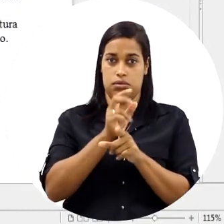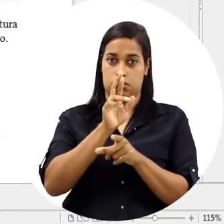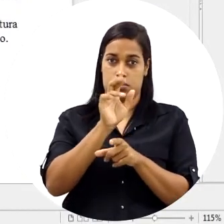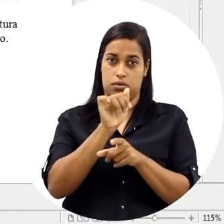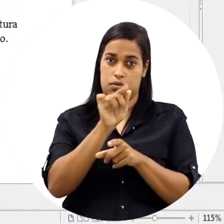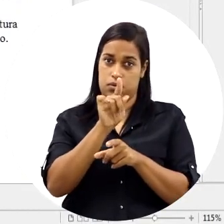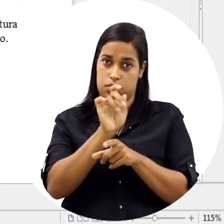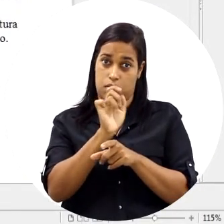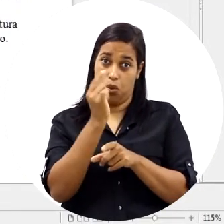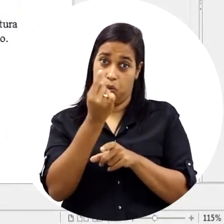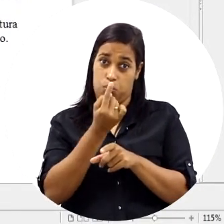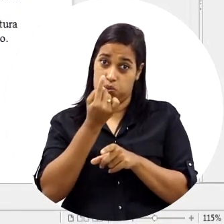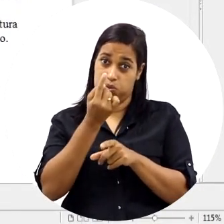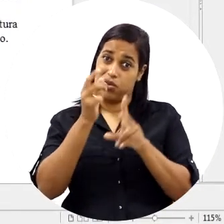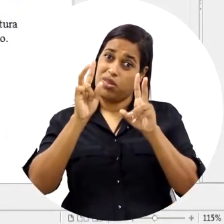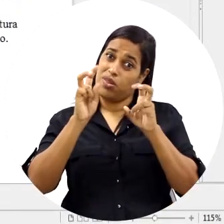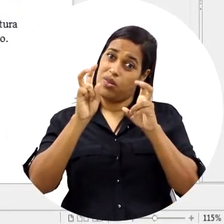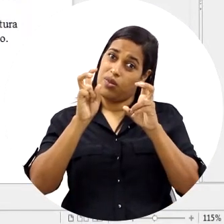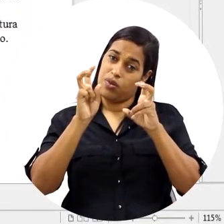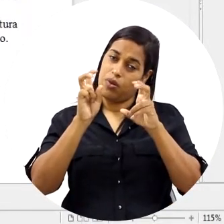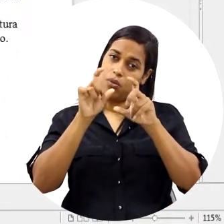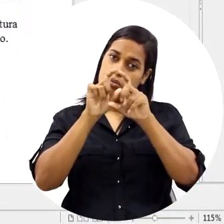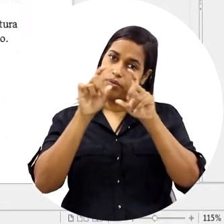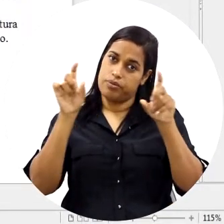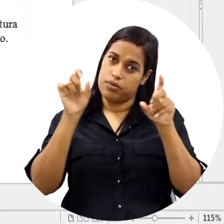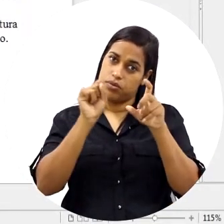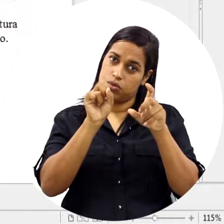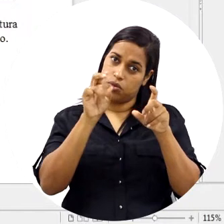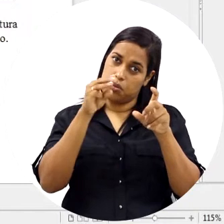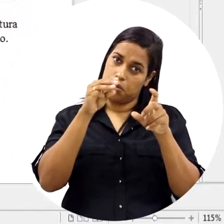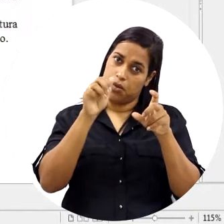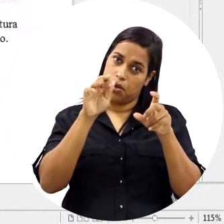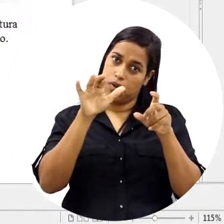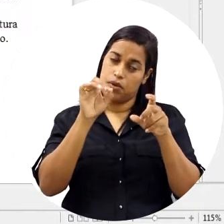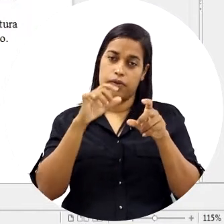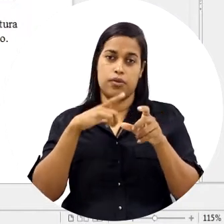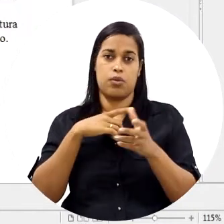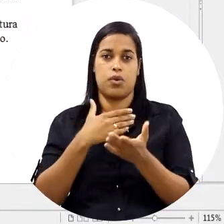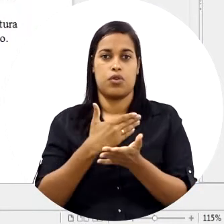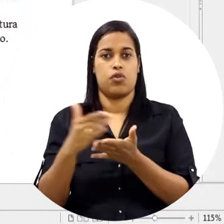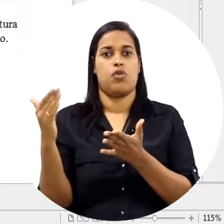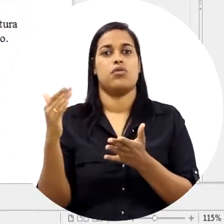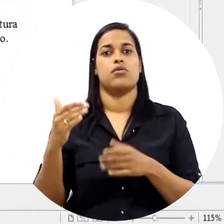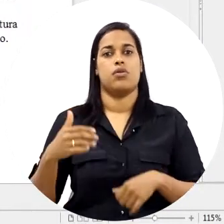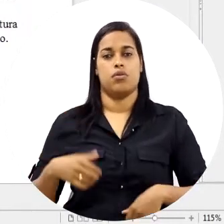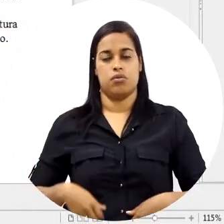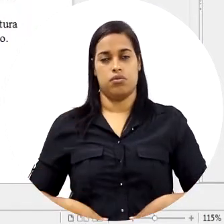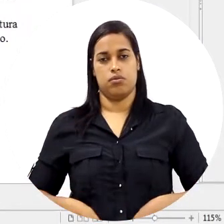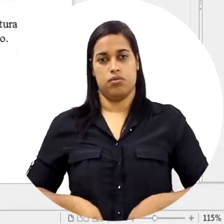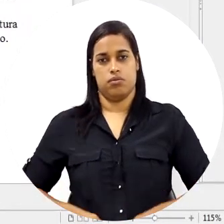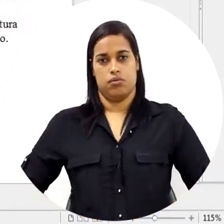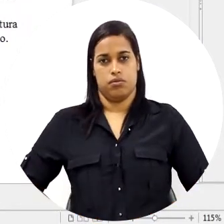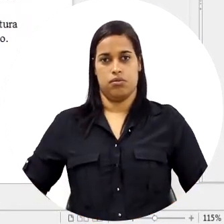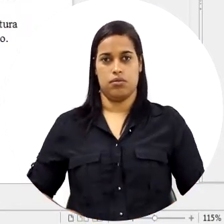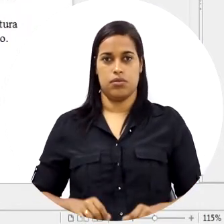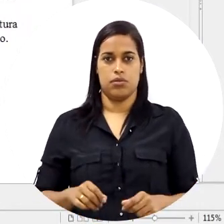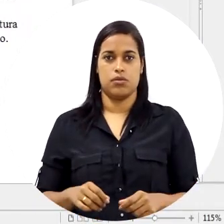que um dos tópicos do meu sumário vai ser essa palavra aí, Introdução. Então, vamos aqui em